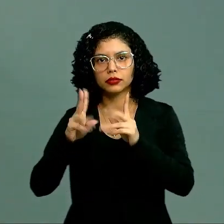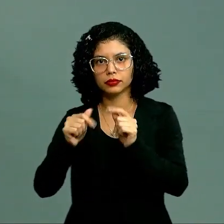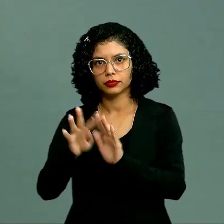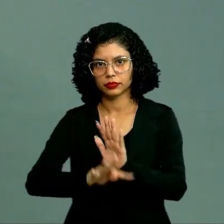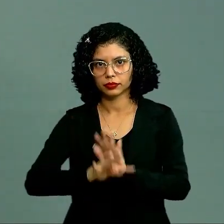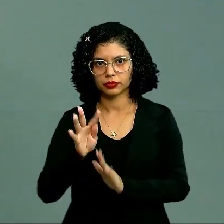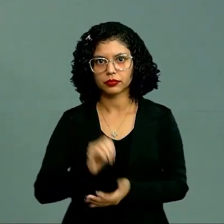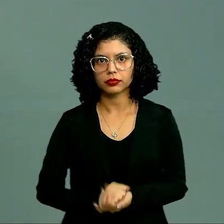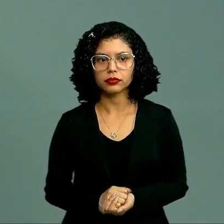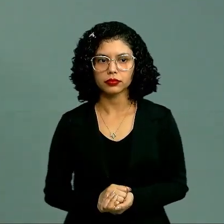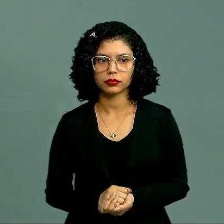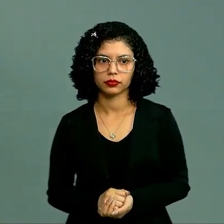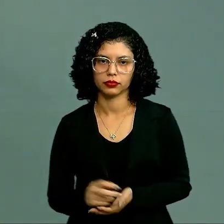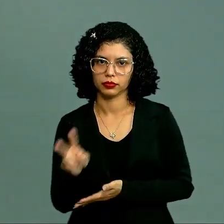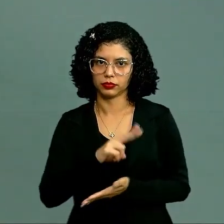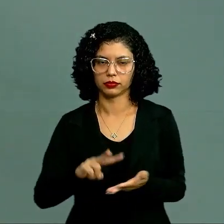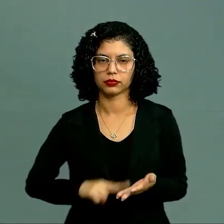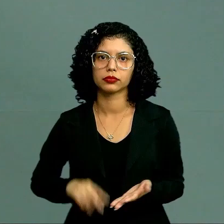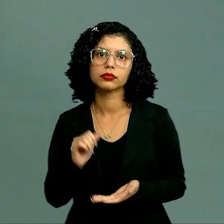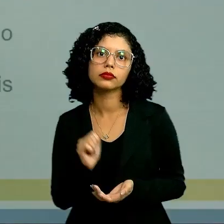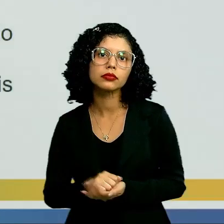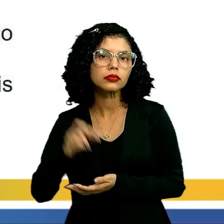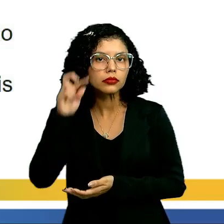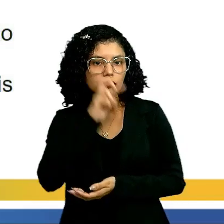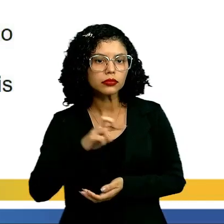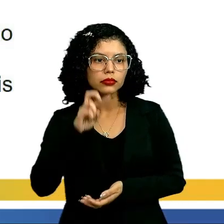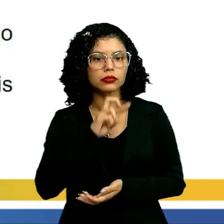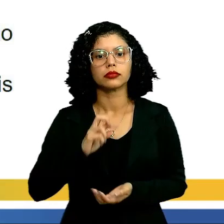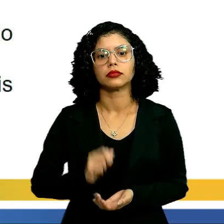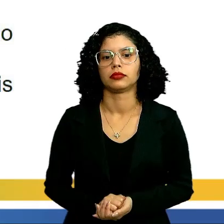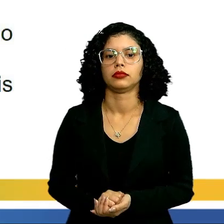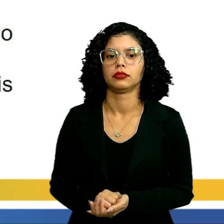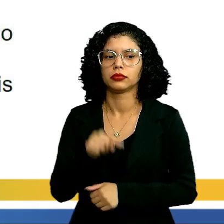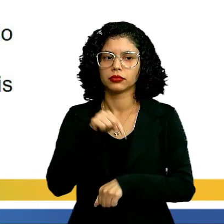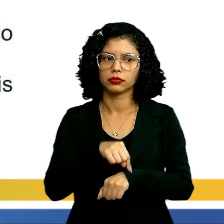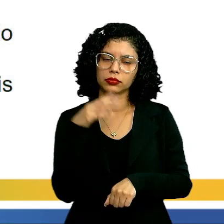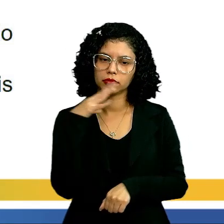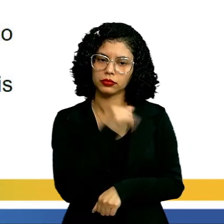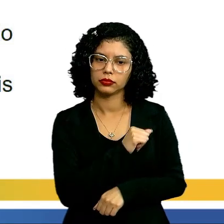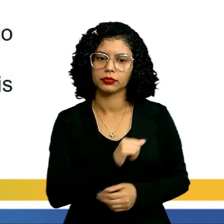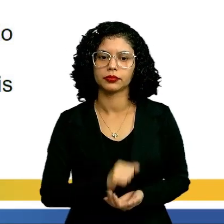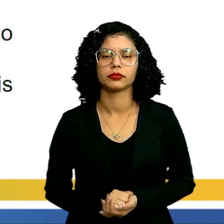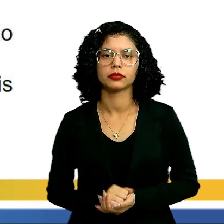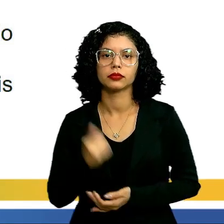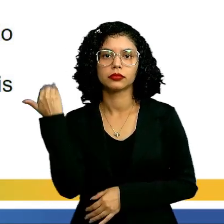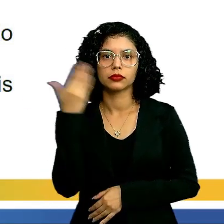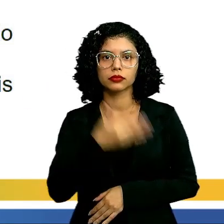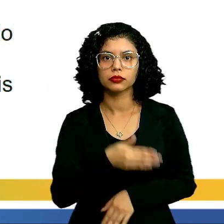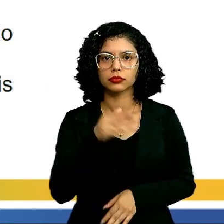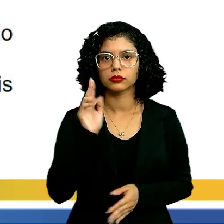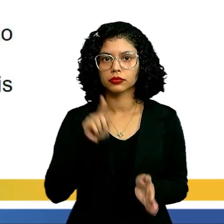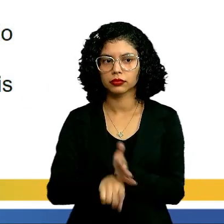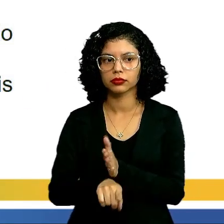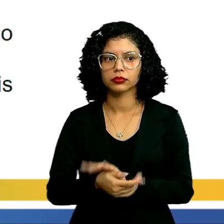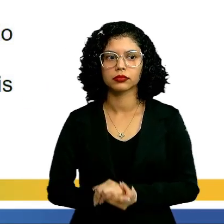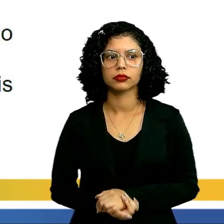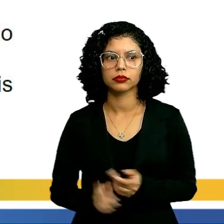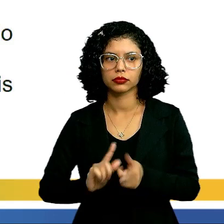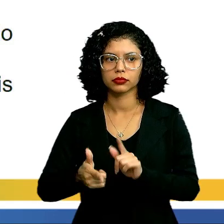inteiro. Porém, o texto já foi lido, nós já analisamos, o nosso tempo é um pouco curto, então vamos direto às questões.